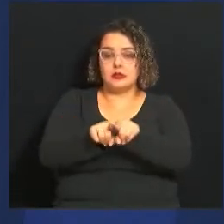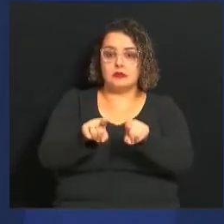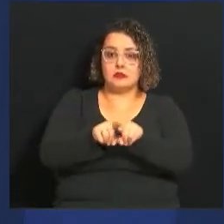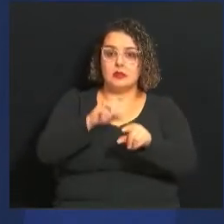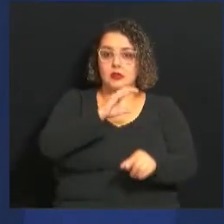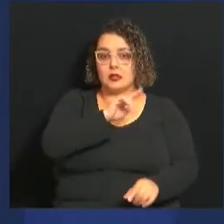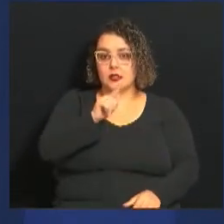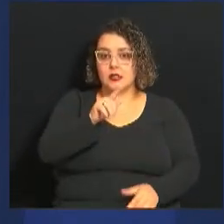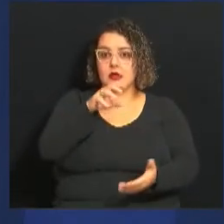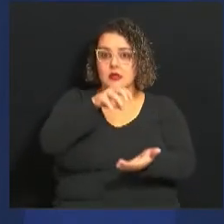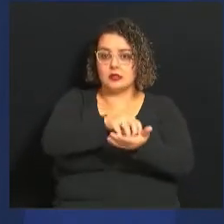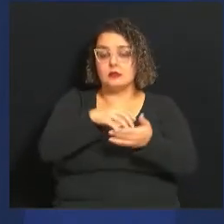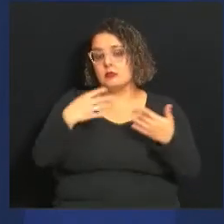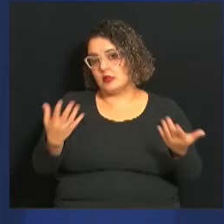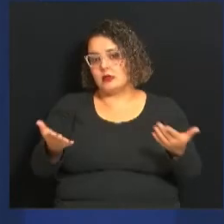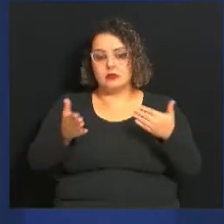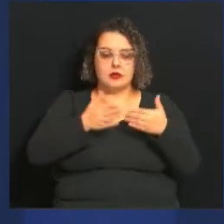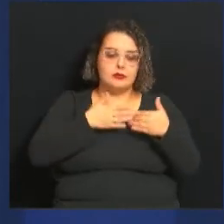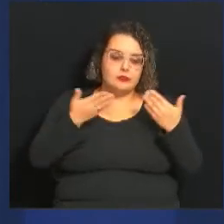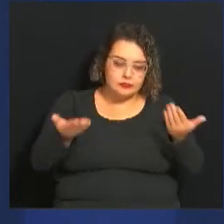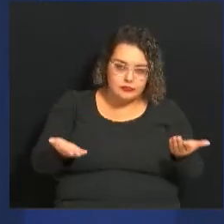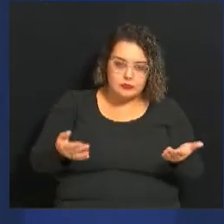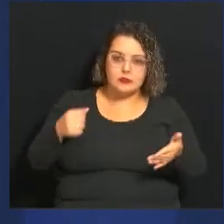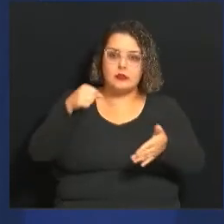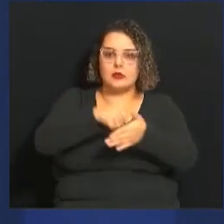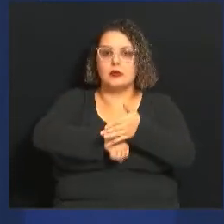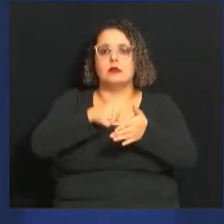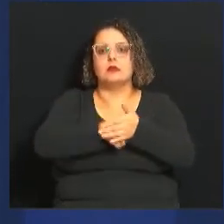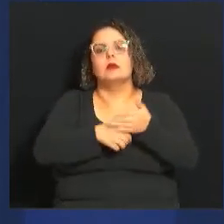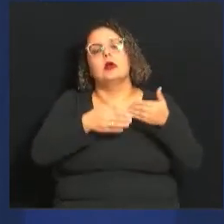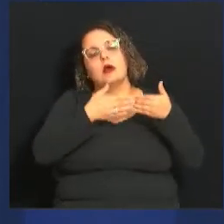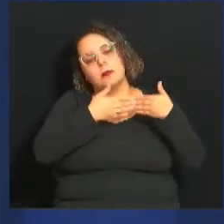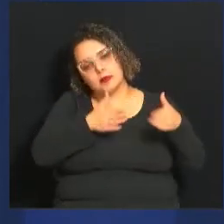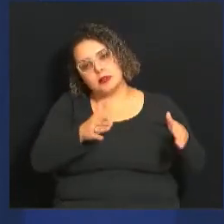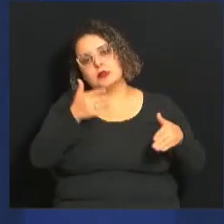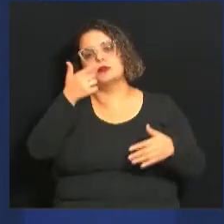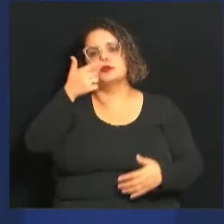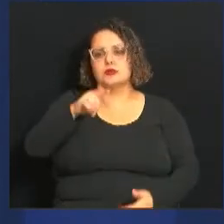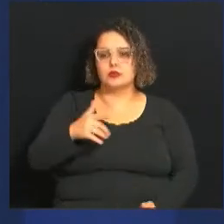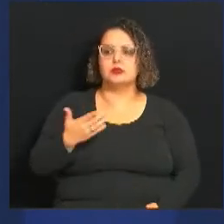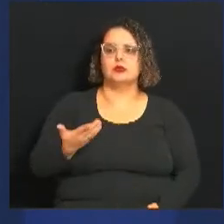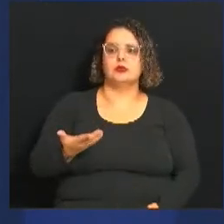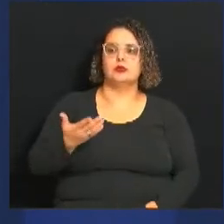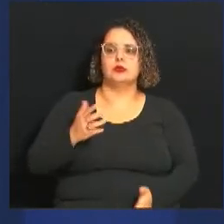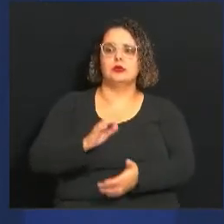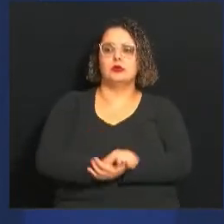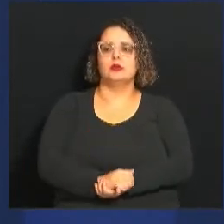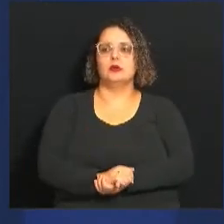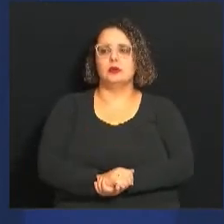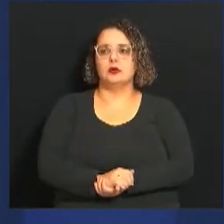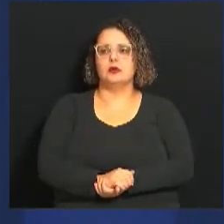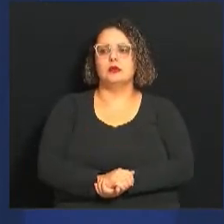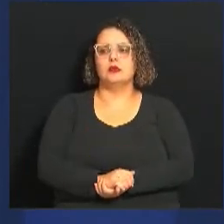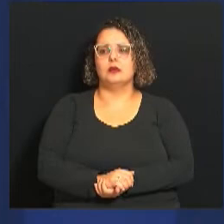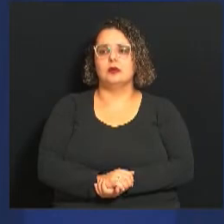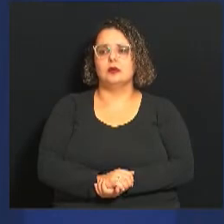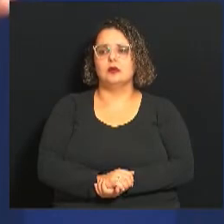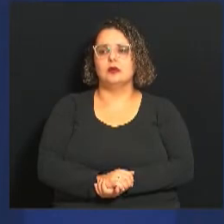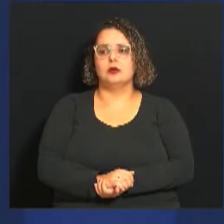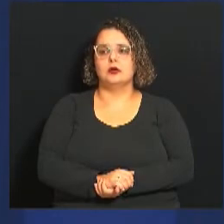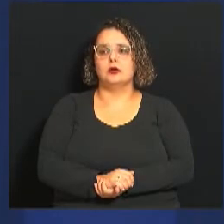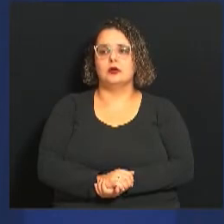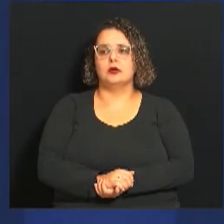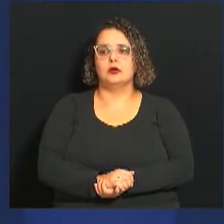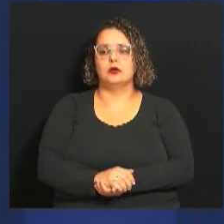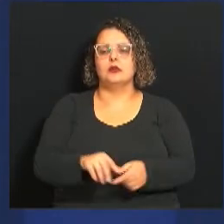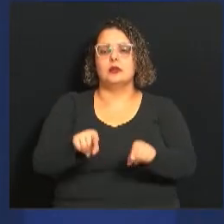né? Mas, enfim, fechou. Então, tem uma luta para se retornar, para ter esse ponto também, né, esse espaço, esse campus lá nos Amarais e no